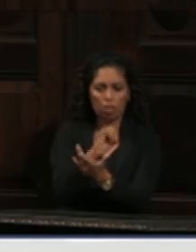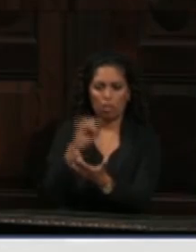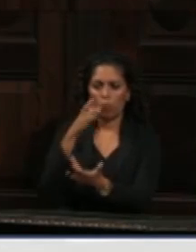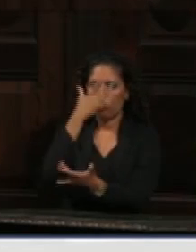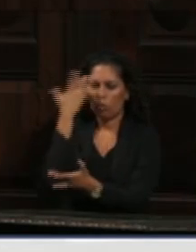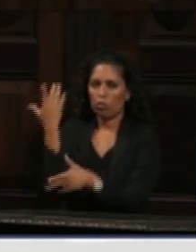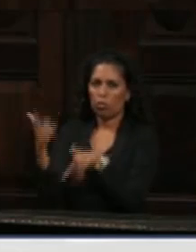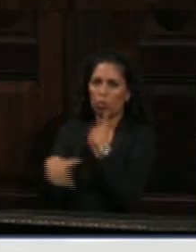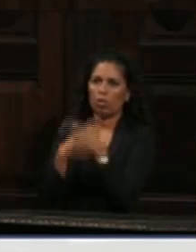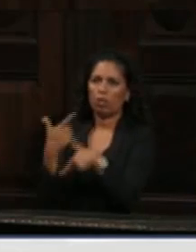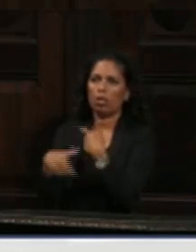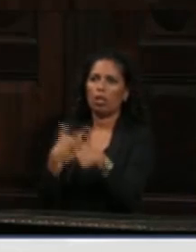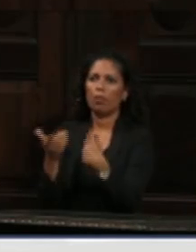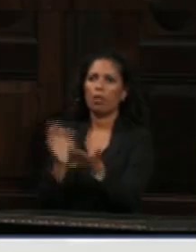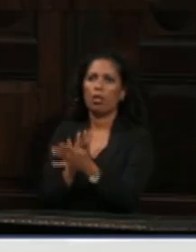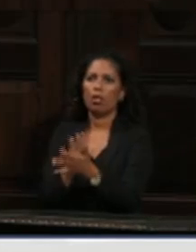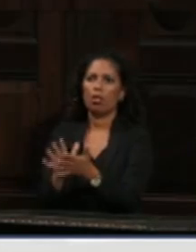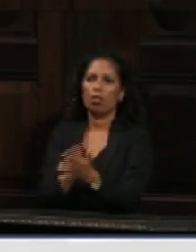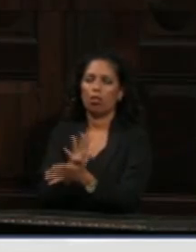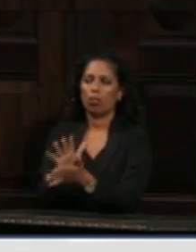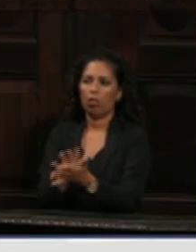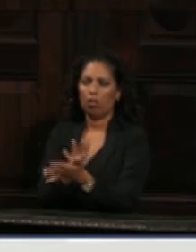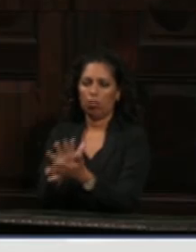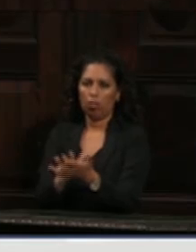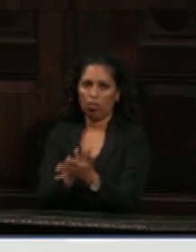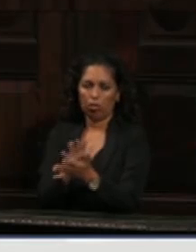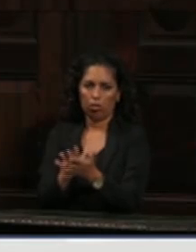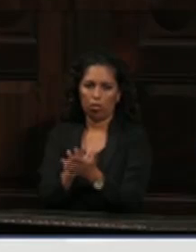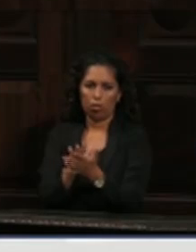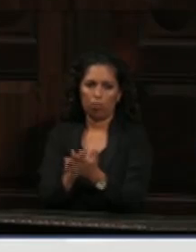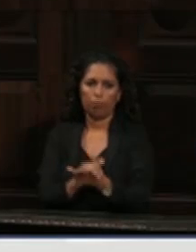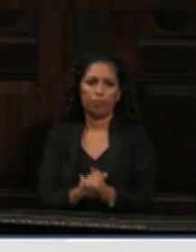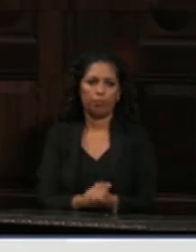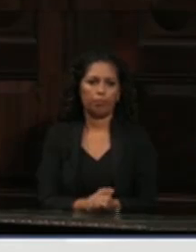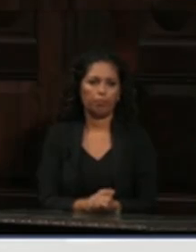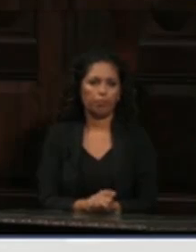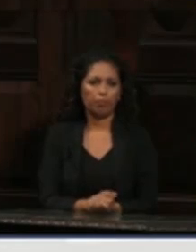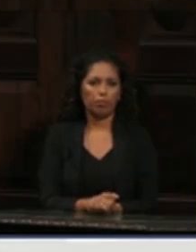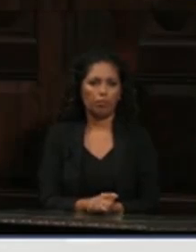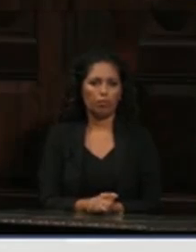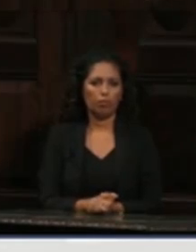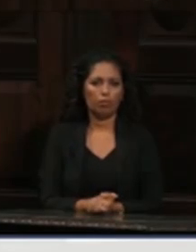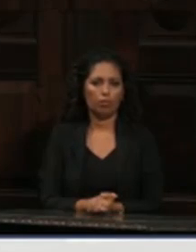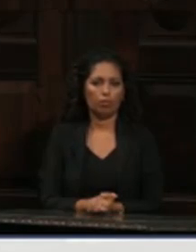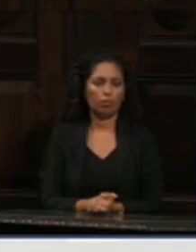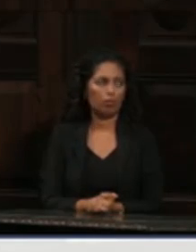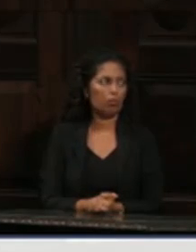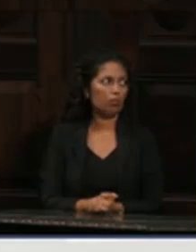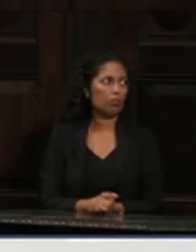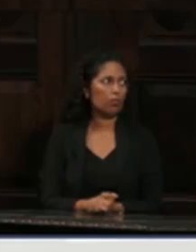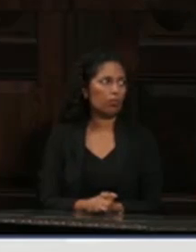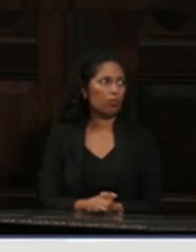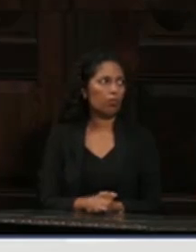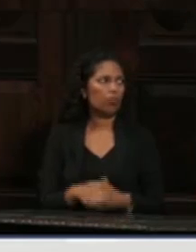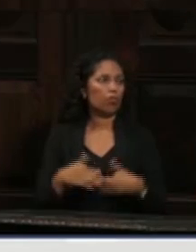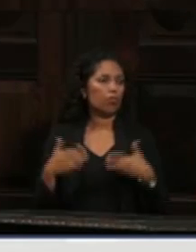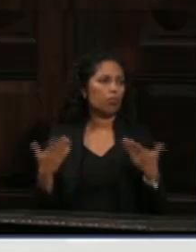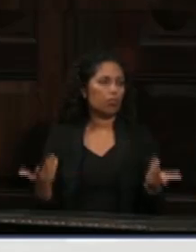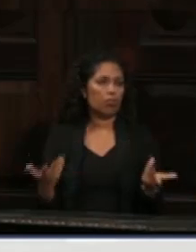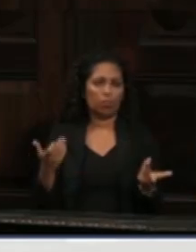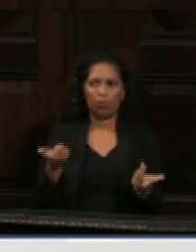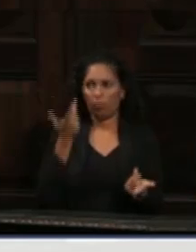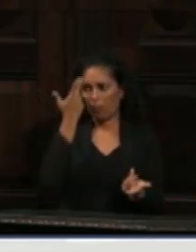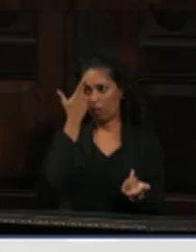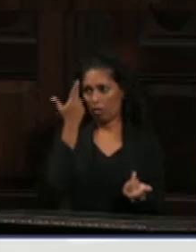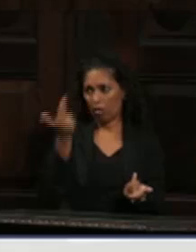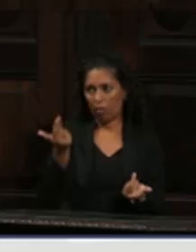houver uma contraprestação de serviço, né? Isso é